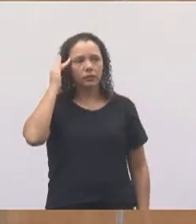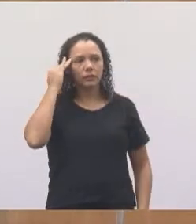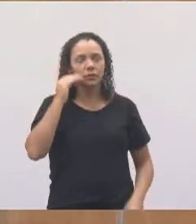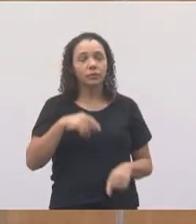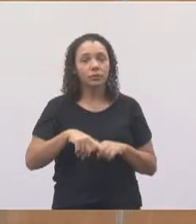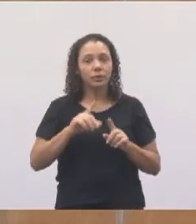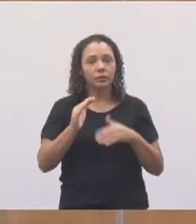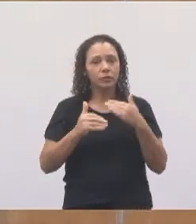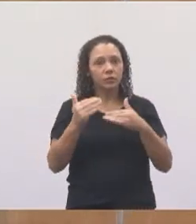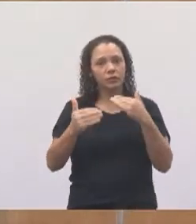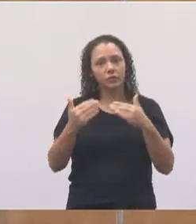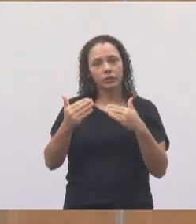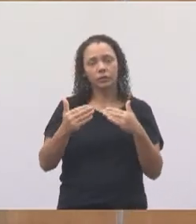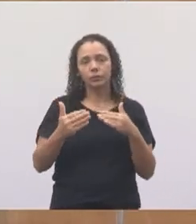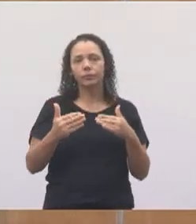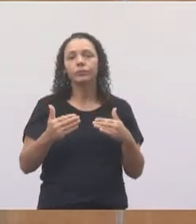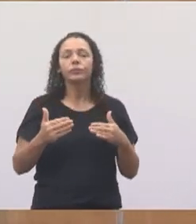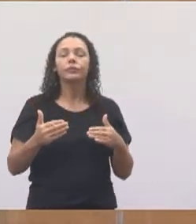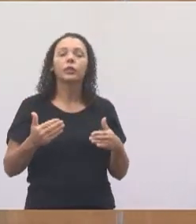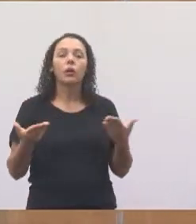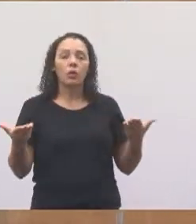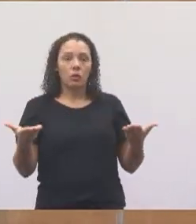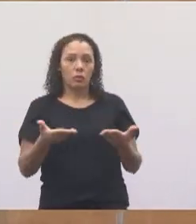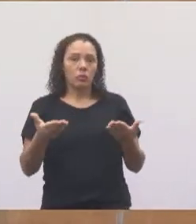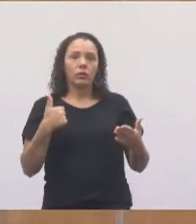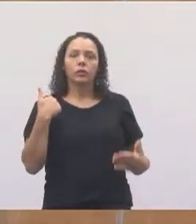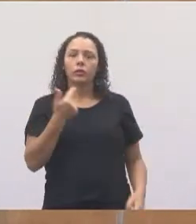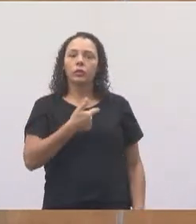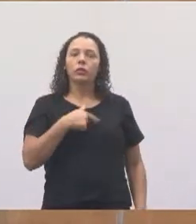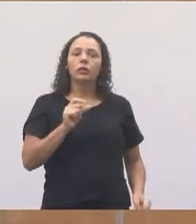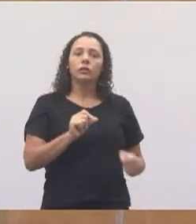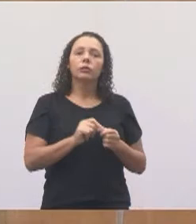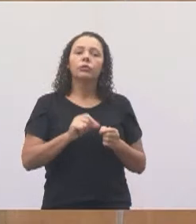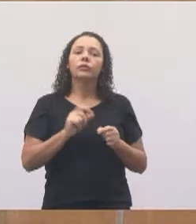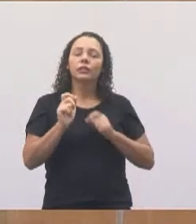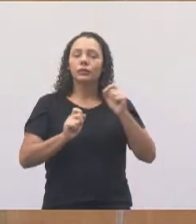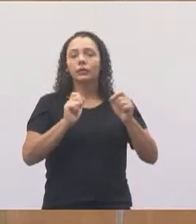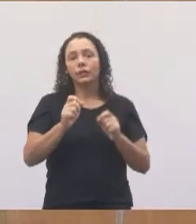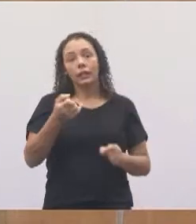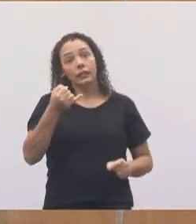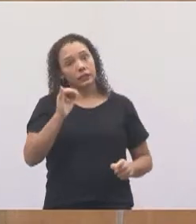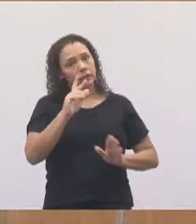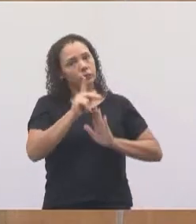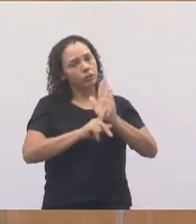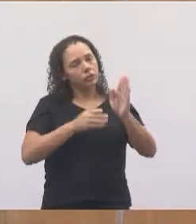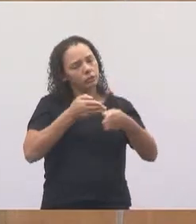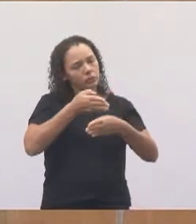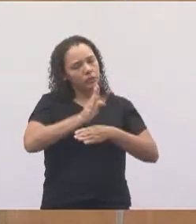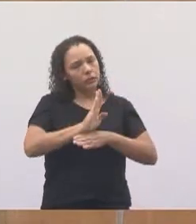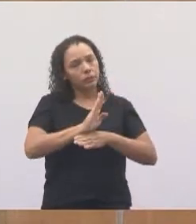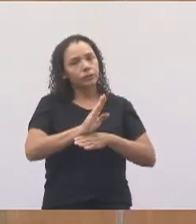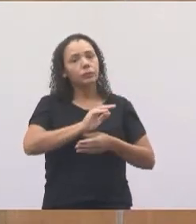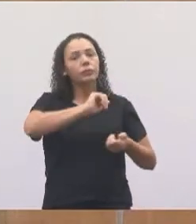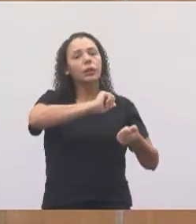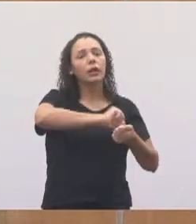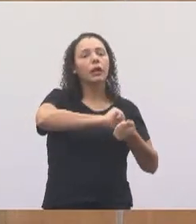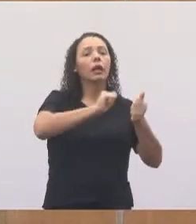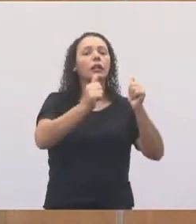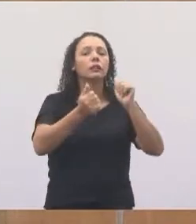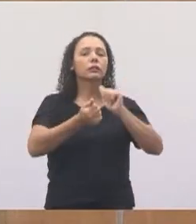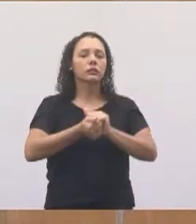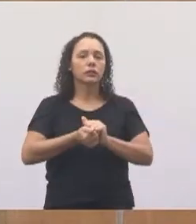o que nós estamos fazendo no dia de hoje, se esse projeto for aprovado, é uma